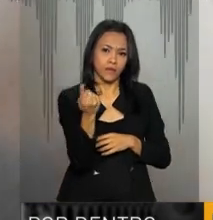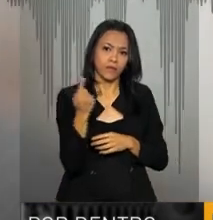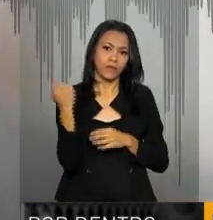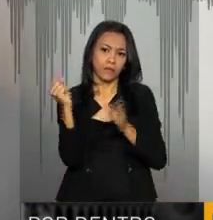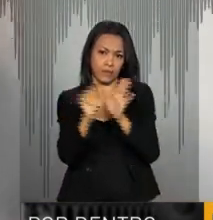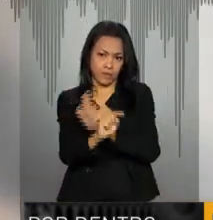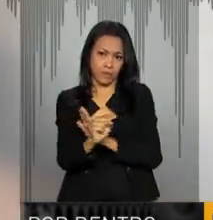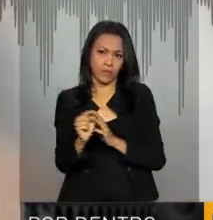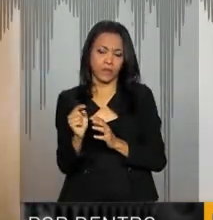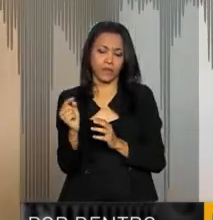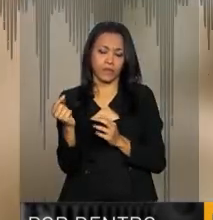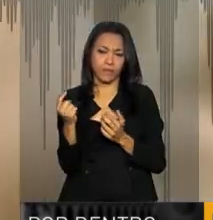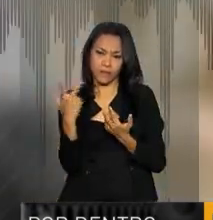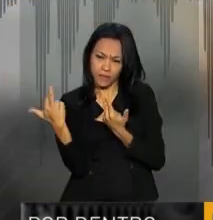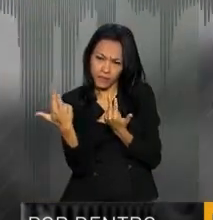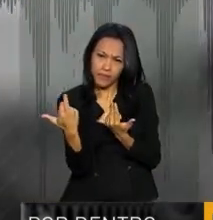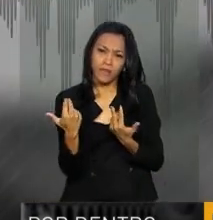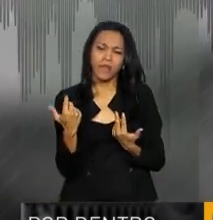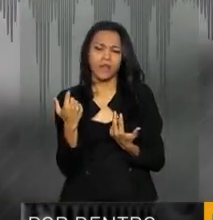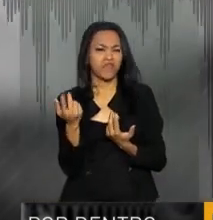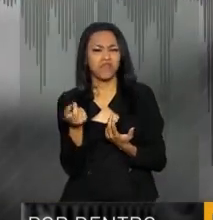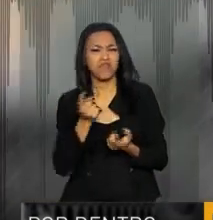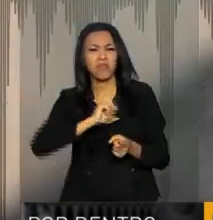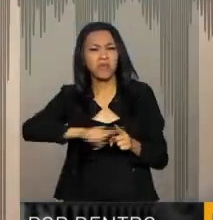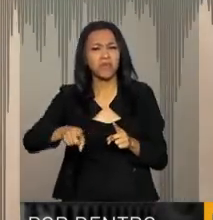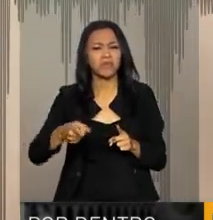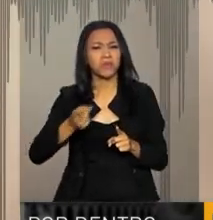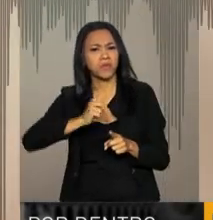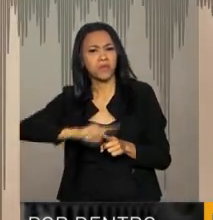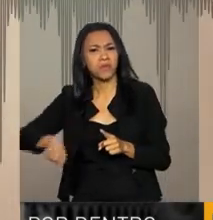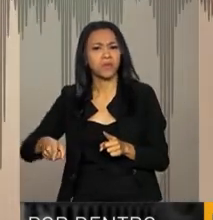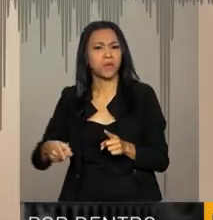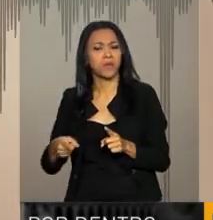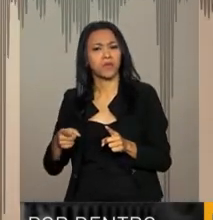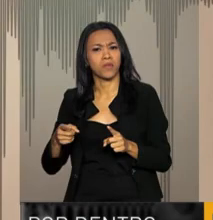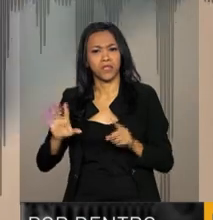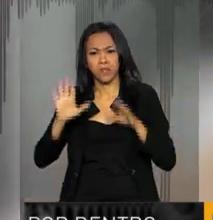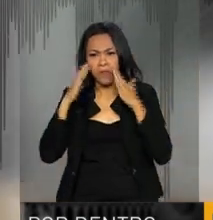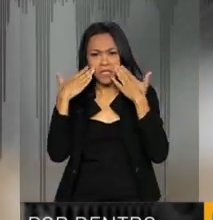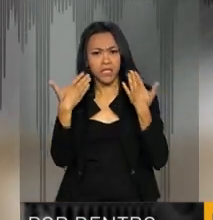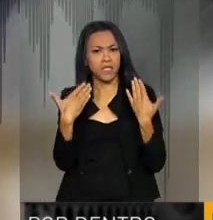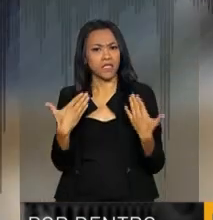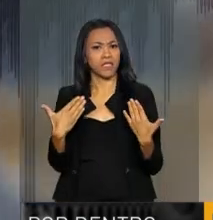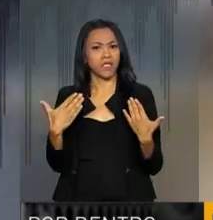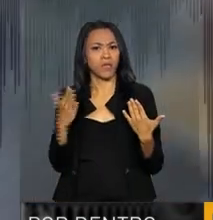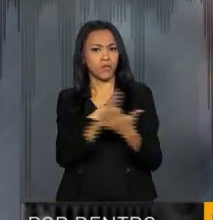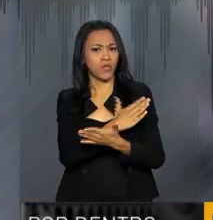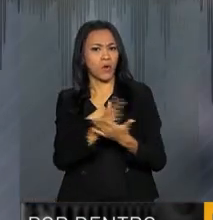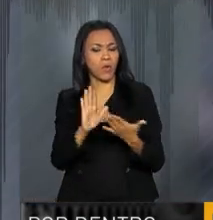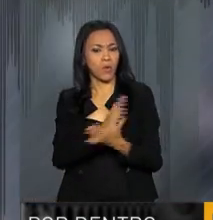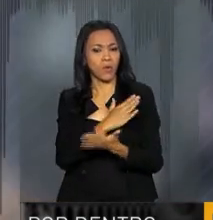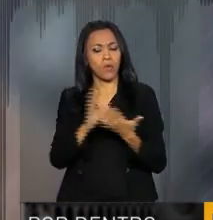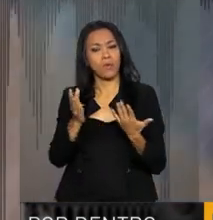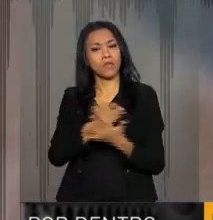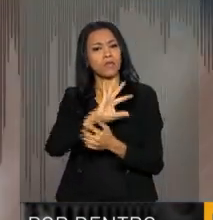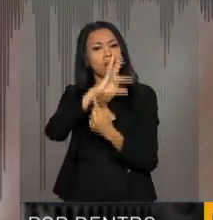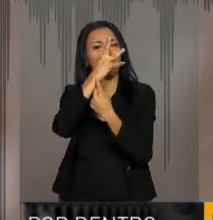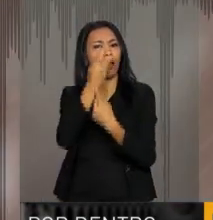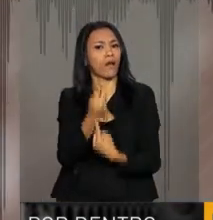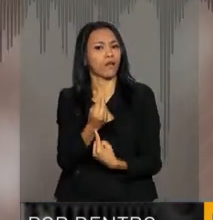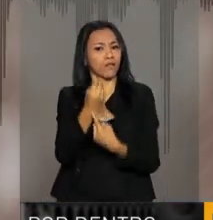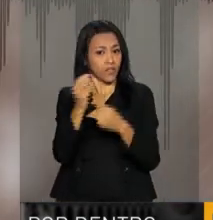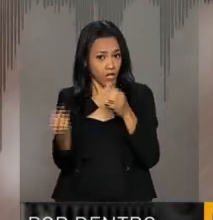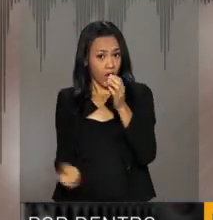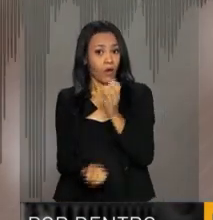de proibições de da mostra de algumas obras que ocorrerão principalmente durante